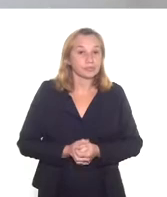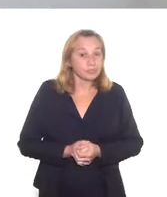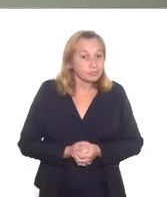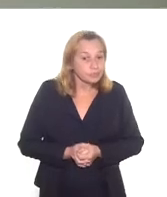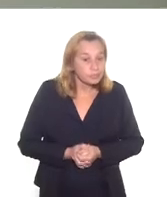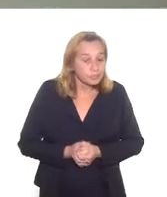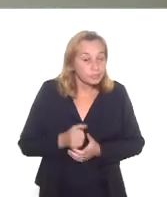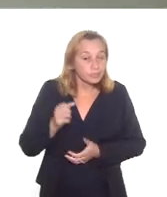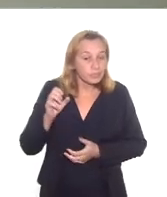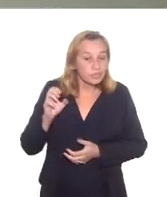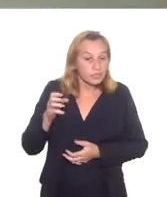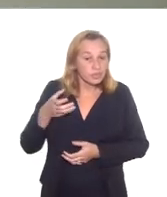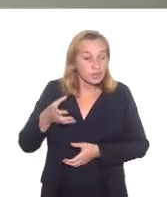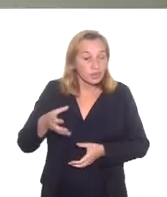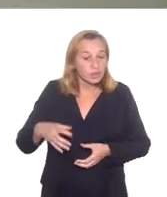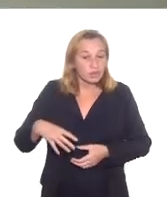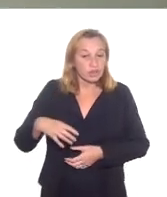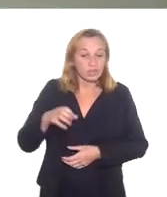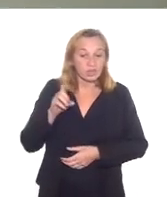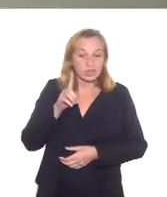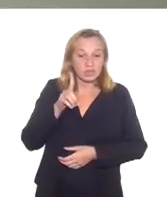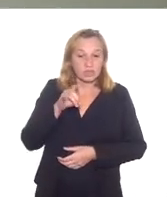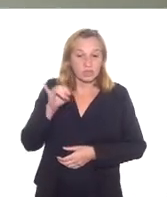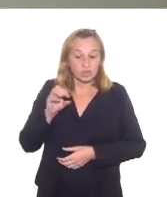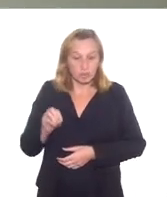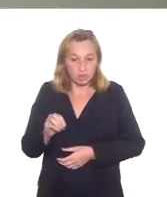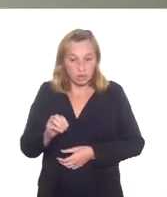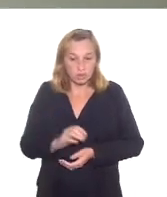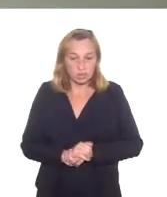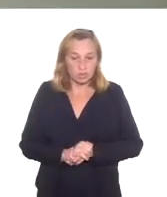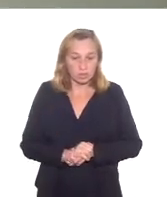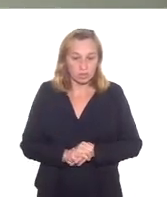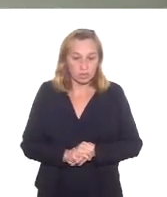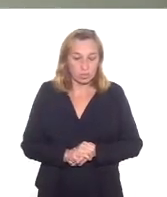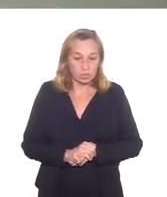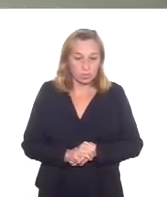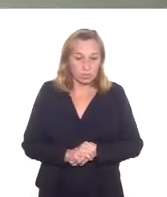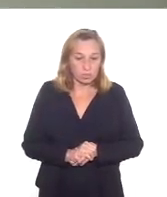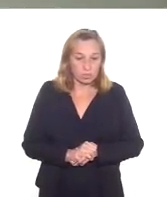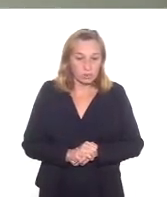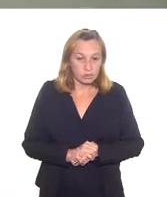Rei de Madureira, Dionísio Lins, ele botou